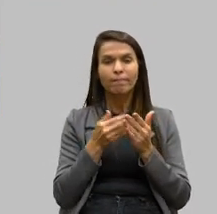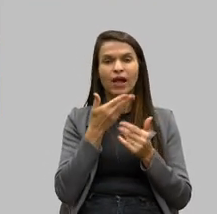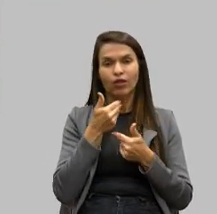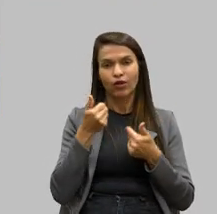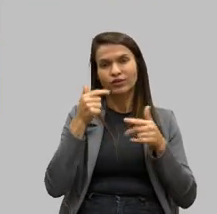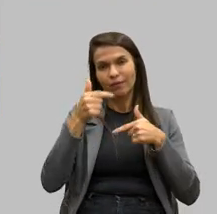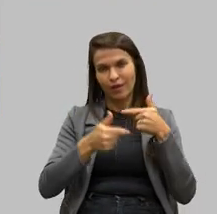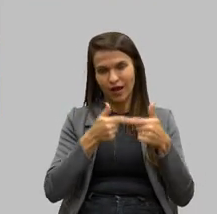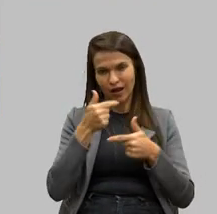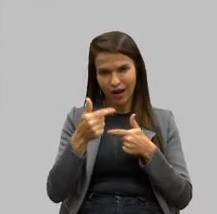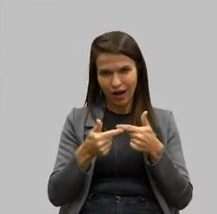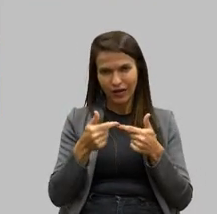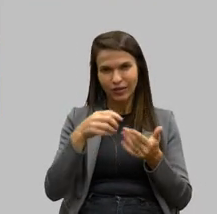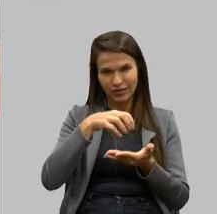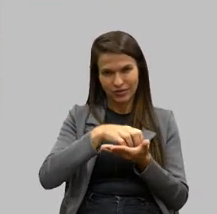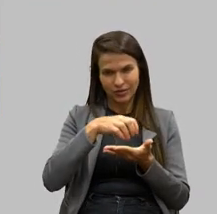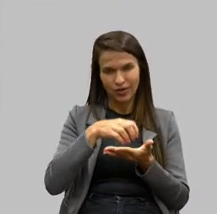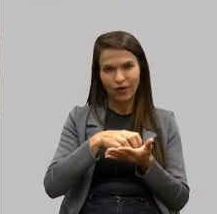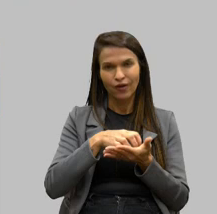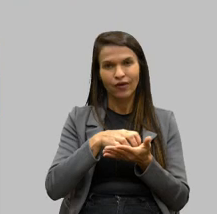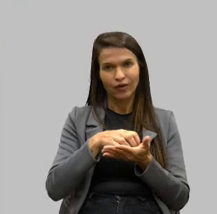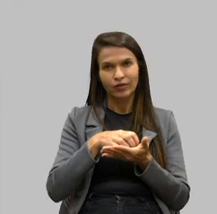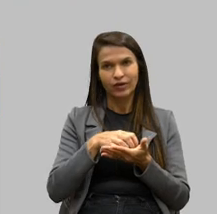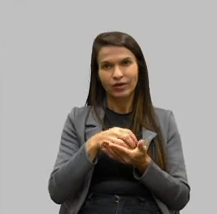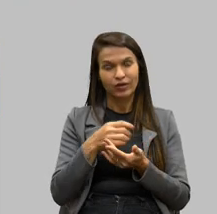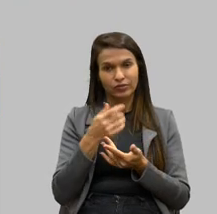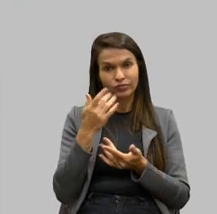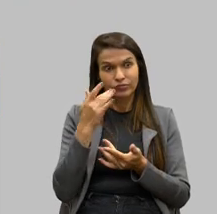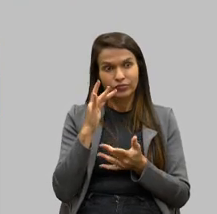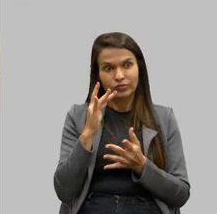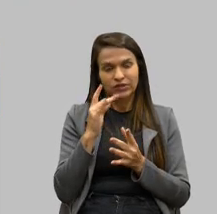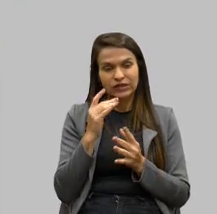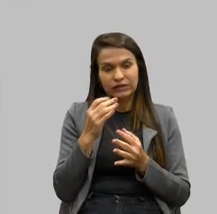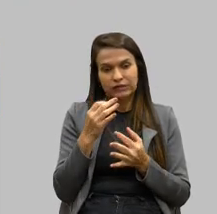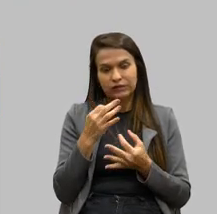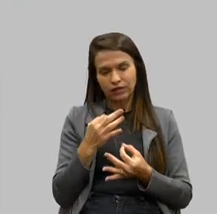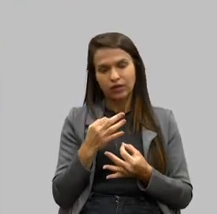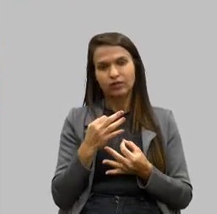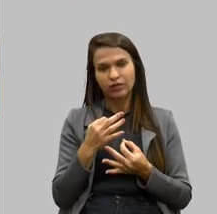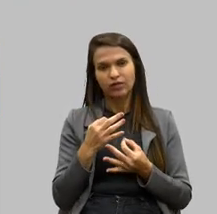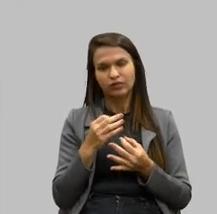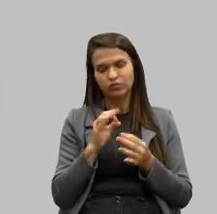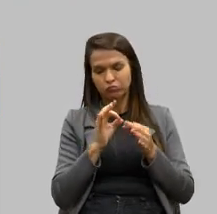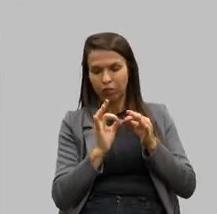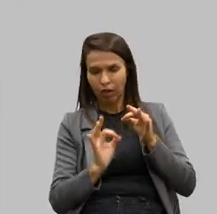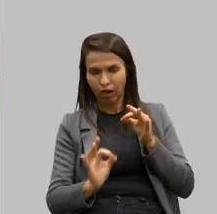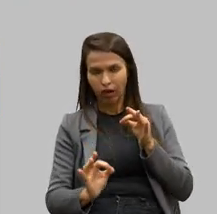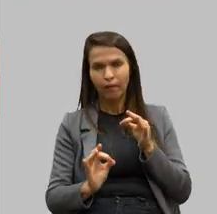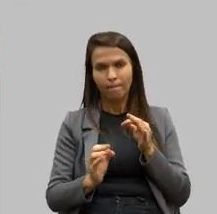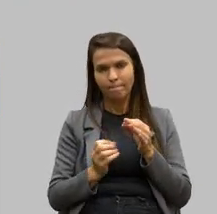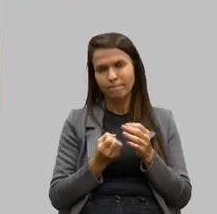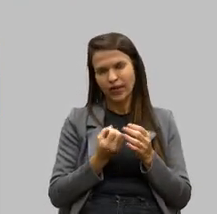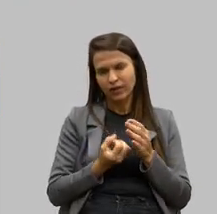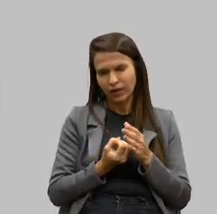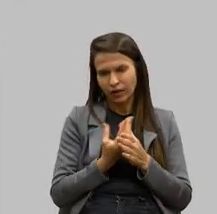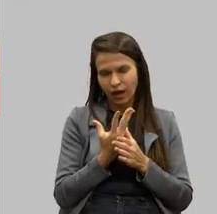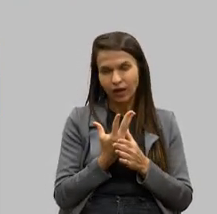para dizer, eu não sei de cor, mas deve ter sido isso, porque ele foi bem extenso e bem elaborado, então, queria